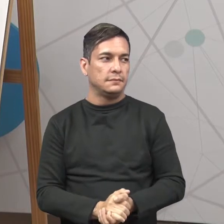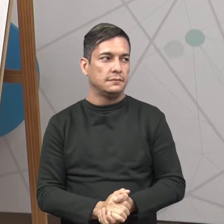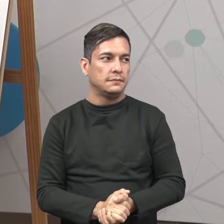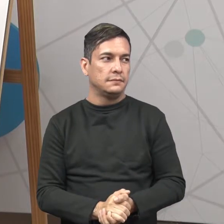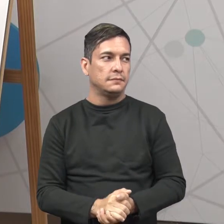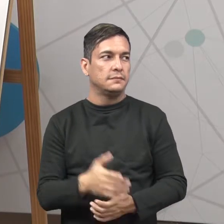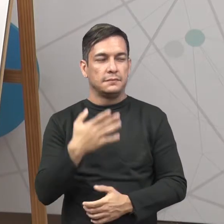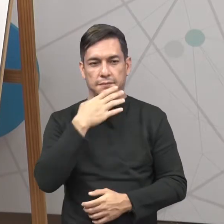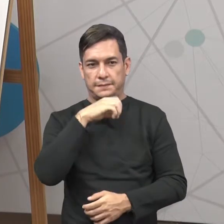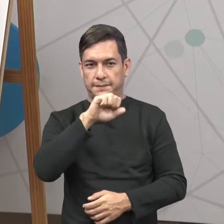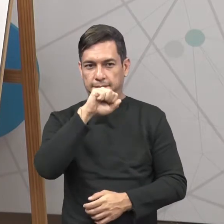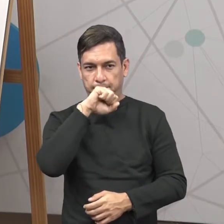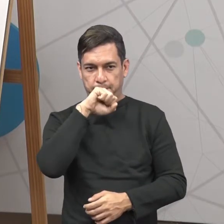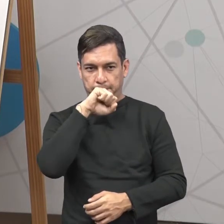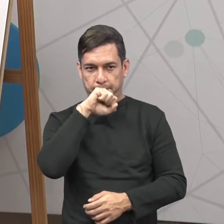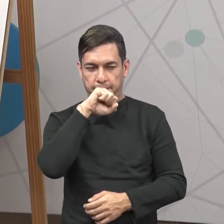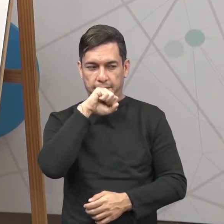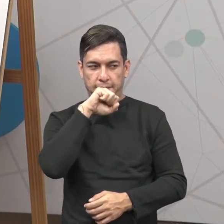seu pai.